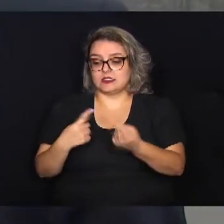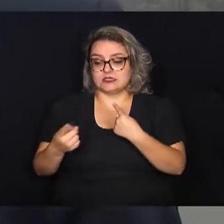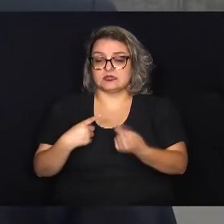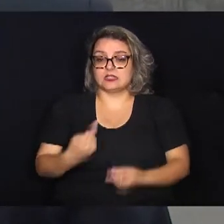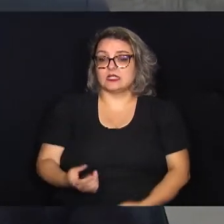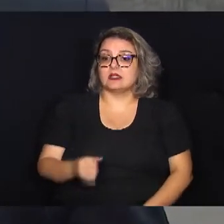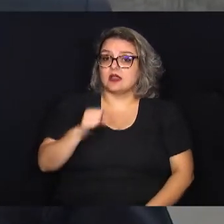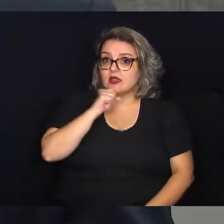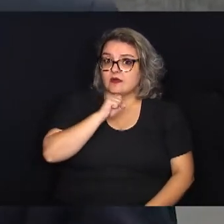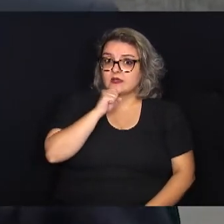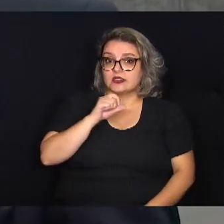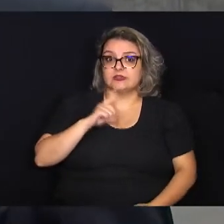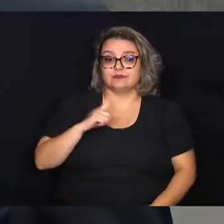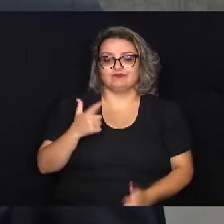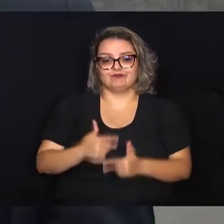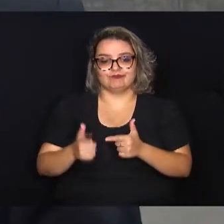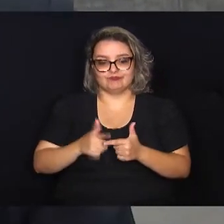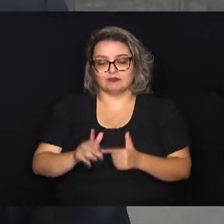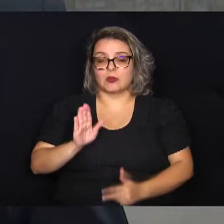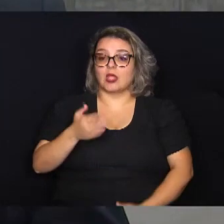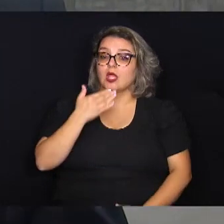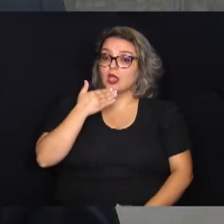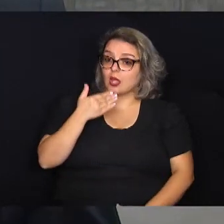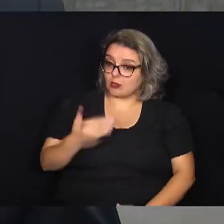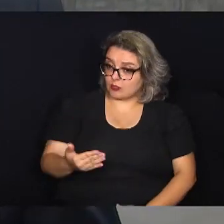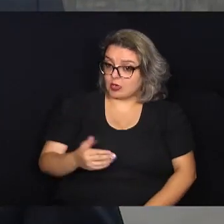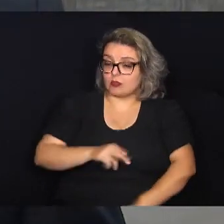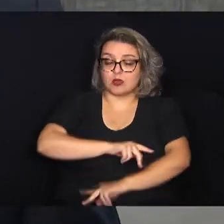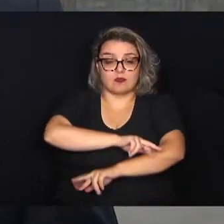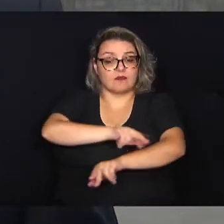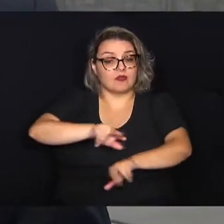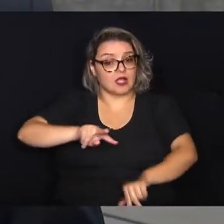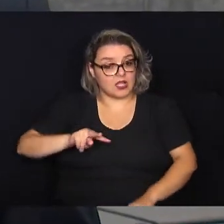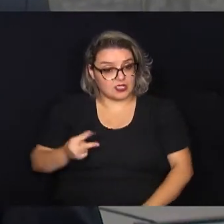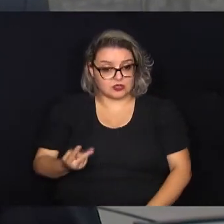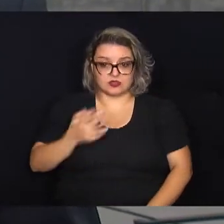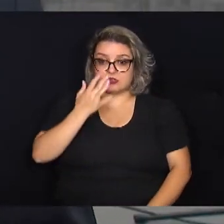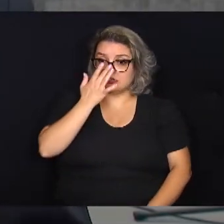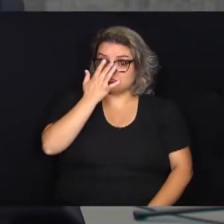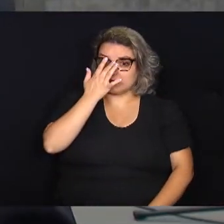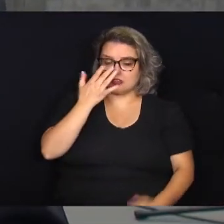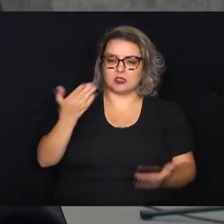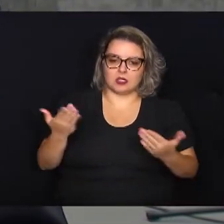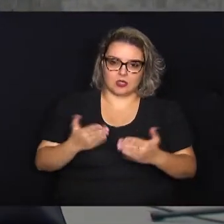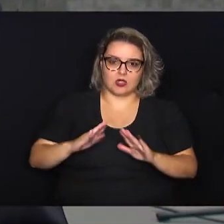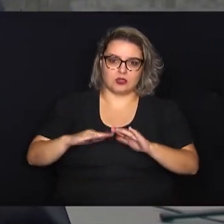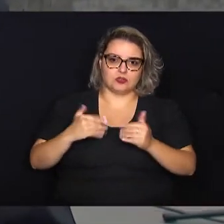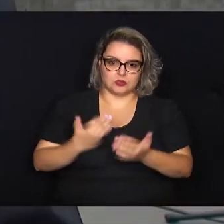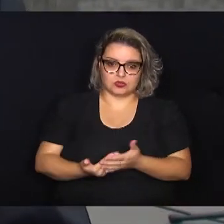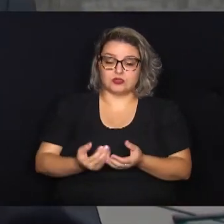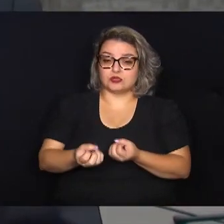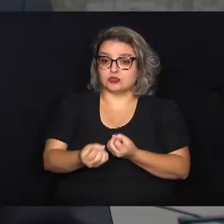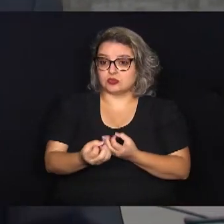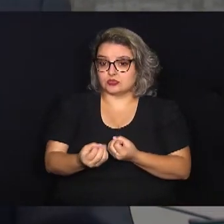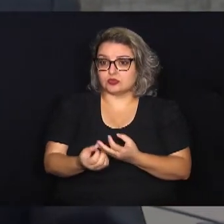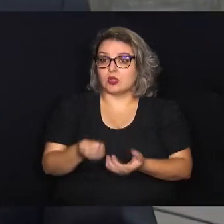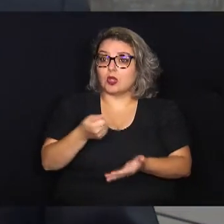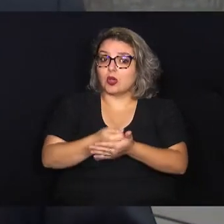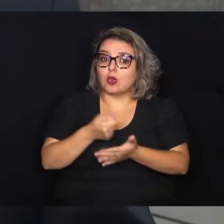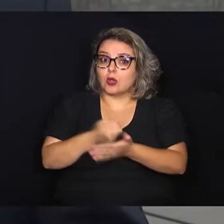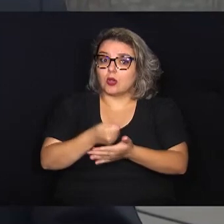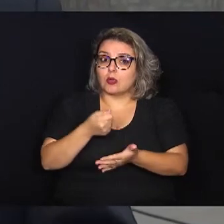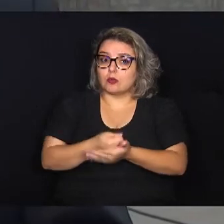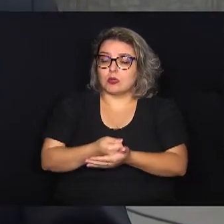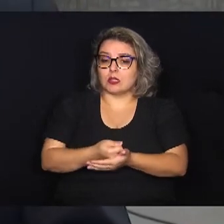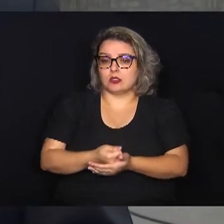ali existe um problema que nós já solicitamos por várias vezes, agora, através do requerimento de informações, cobrando a